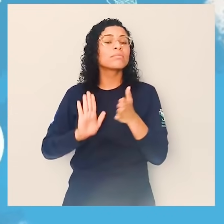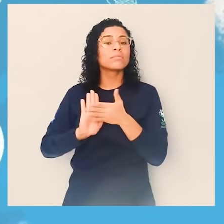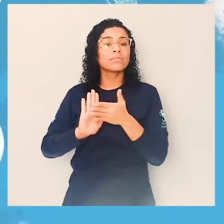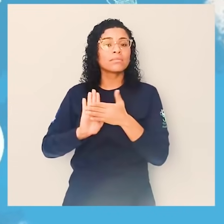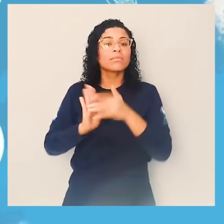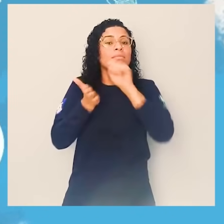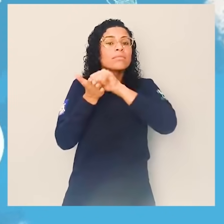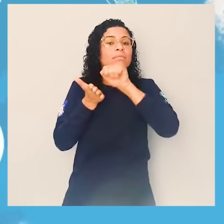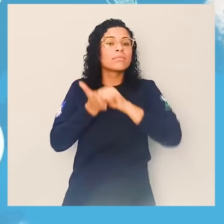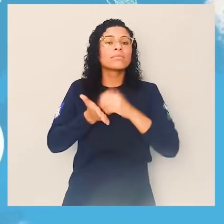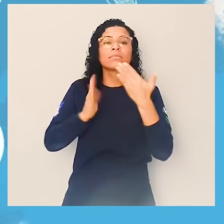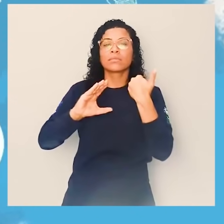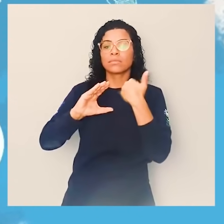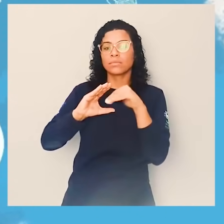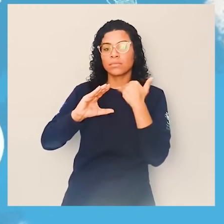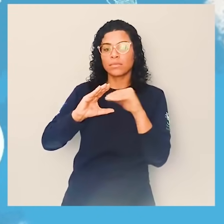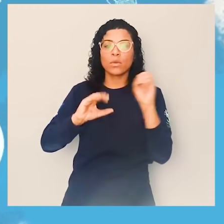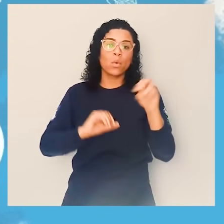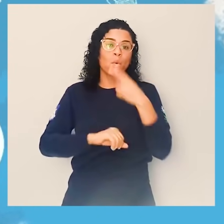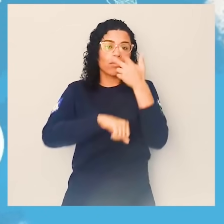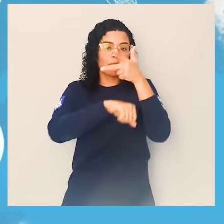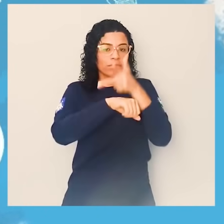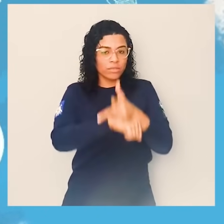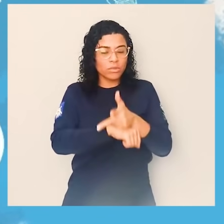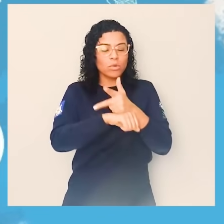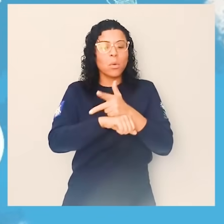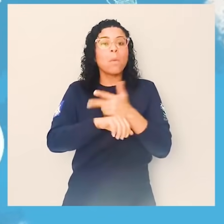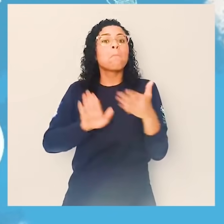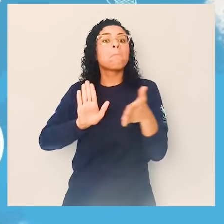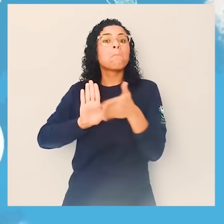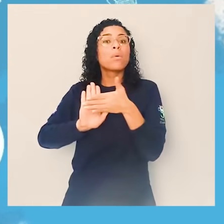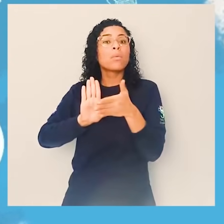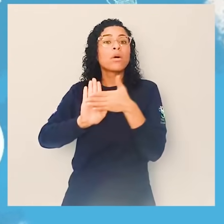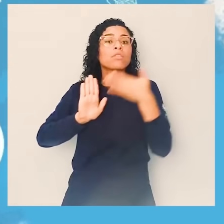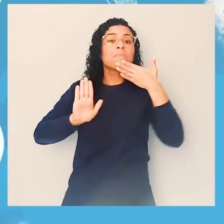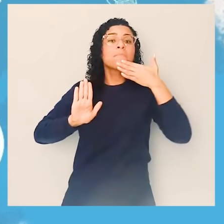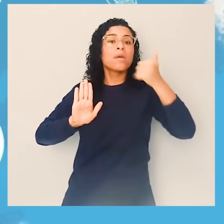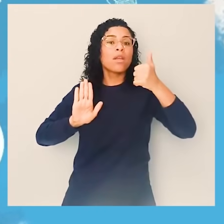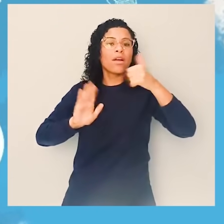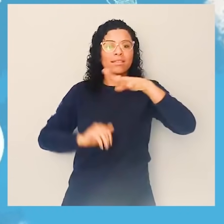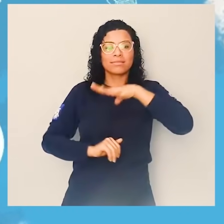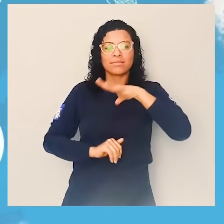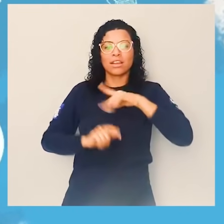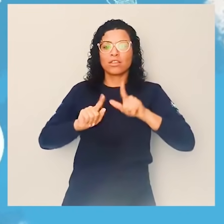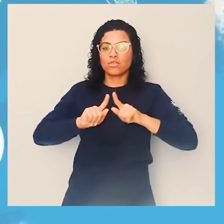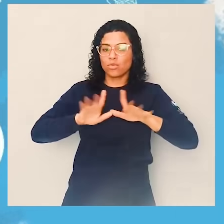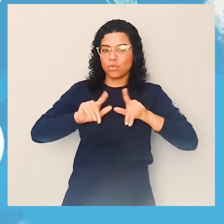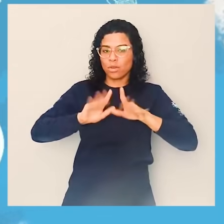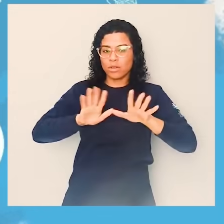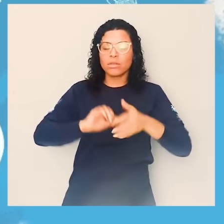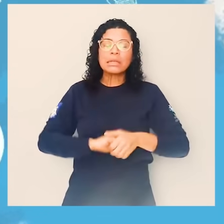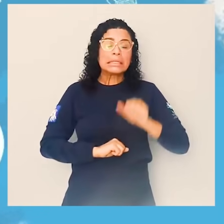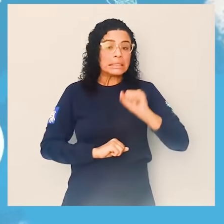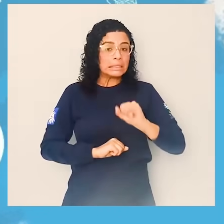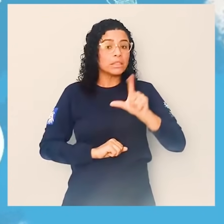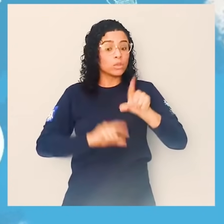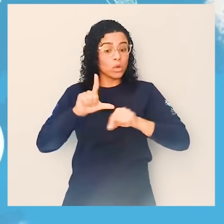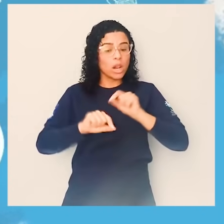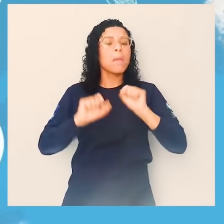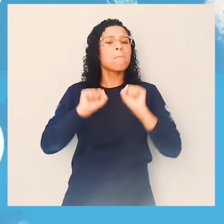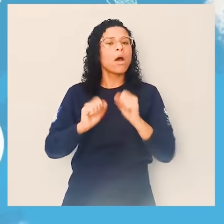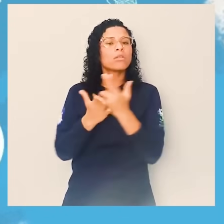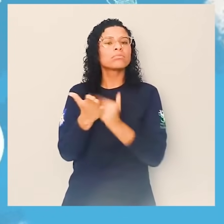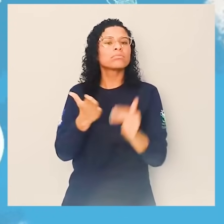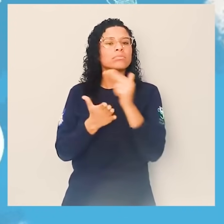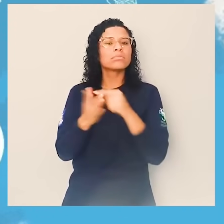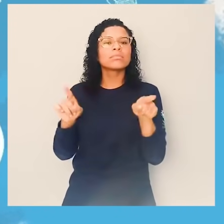propostas. Que tal escrever um e-mail ou gravar um vídeo com propostas de melhoria para a cidade? Caso você prefira, poderá fazer